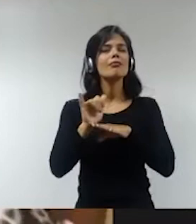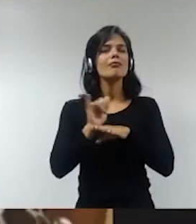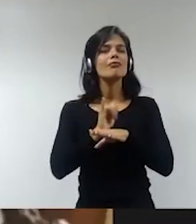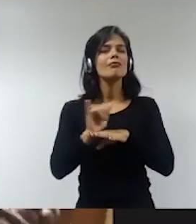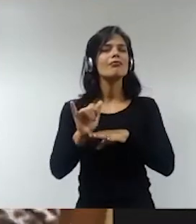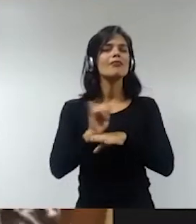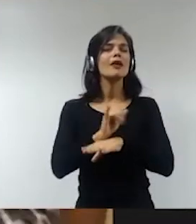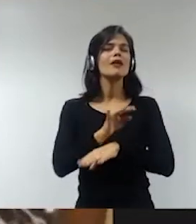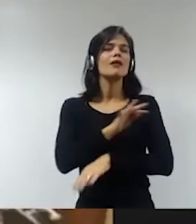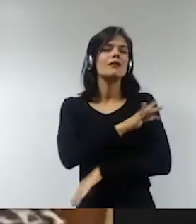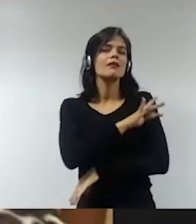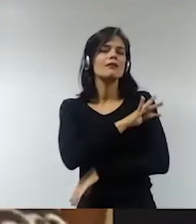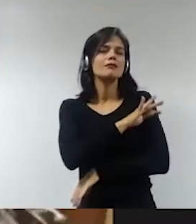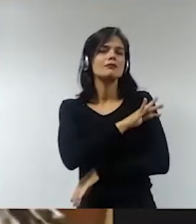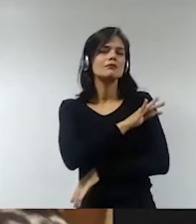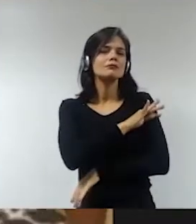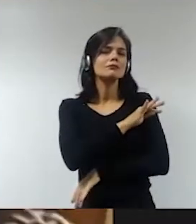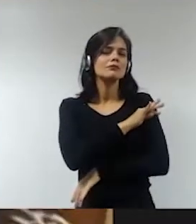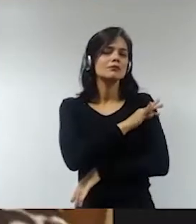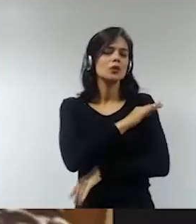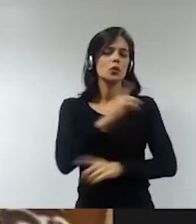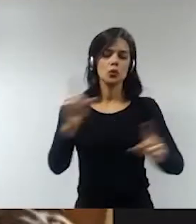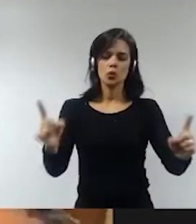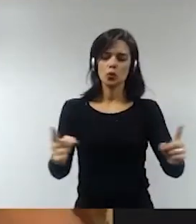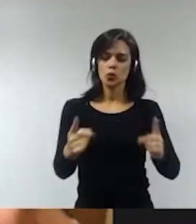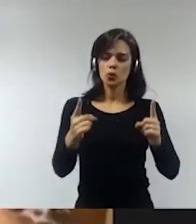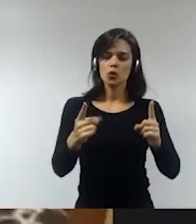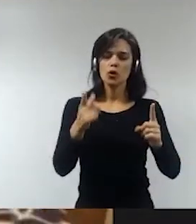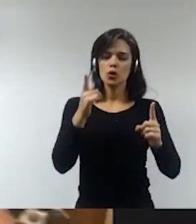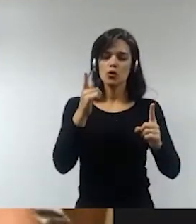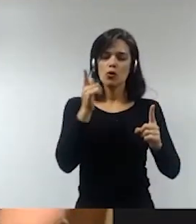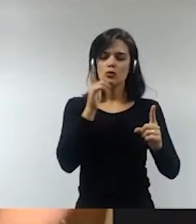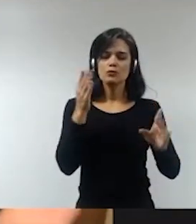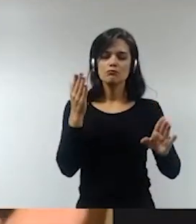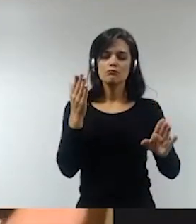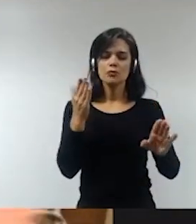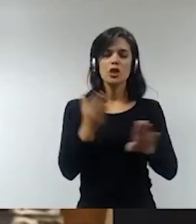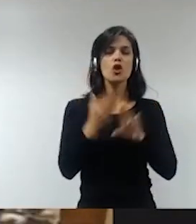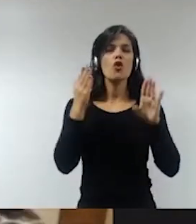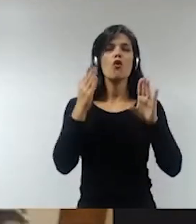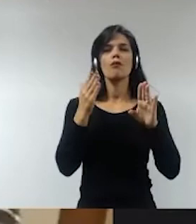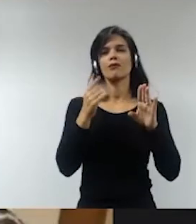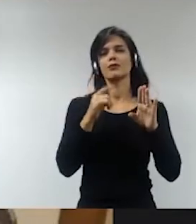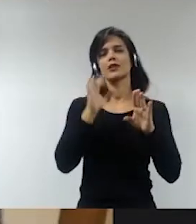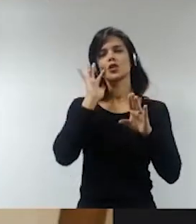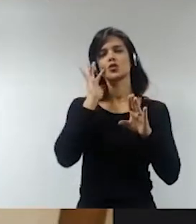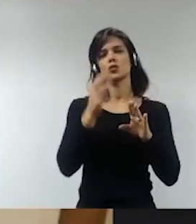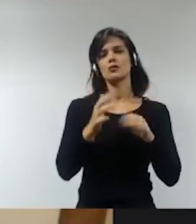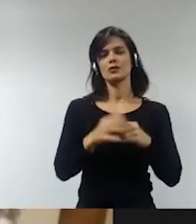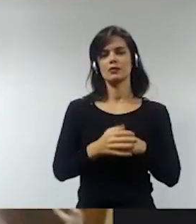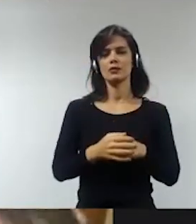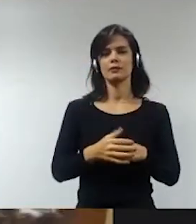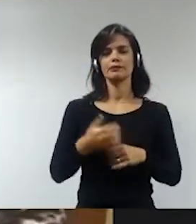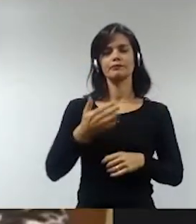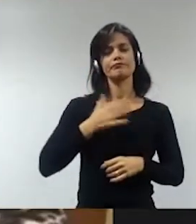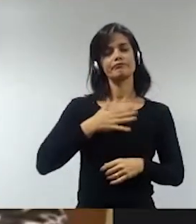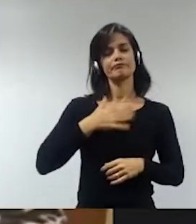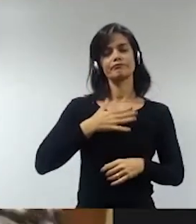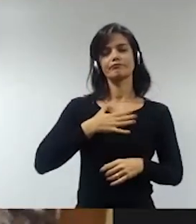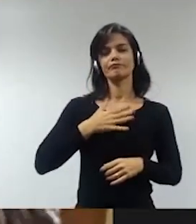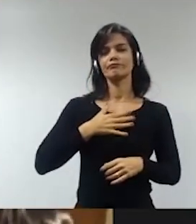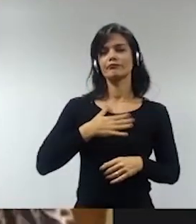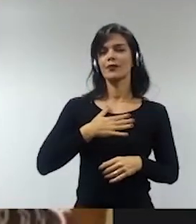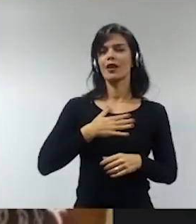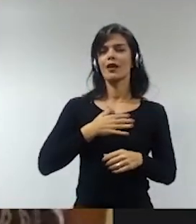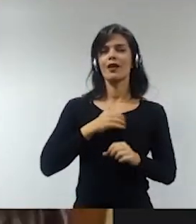que as partes consigam encontrar essas soluções que são menos óbvias, né? Então, assim, eu sou muito fã da